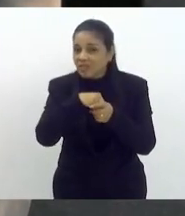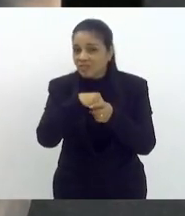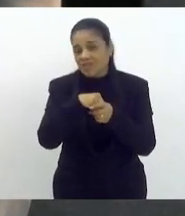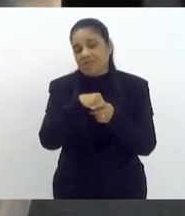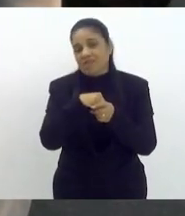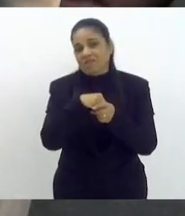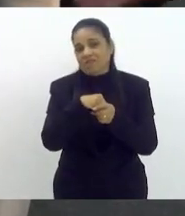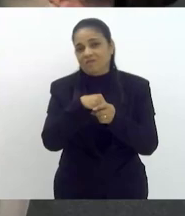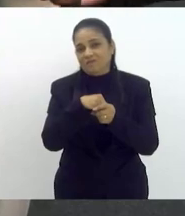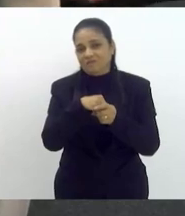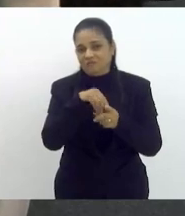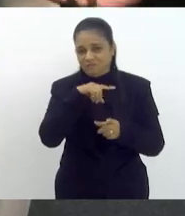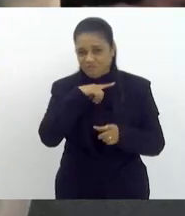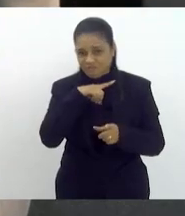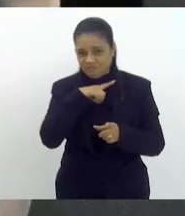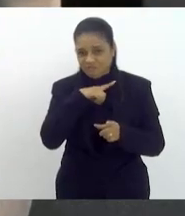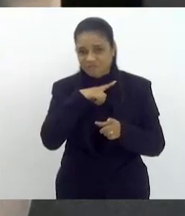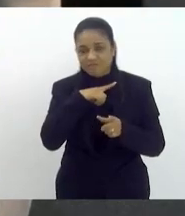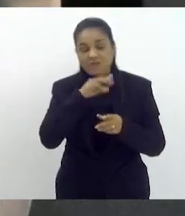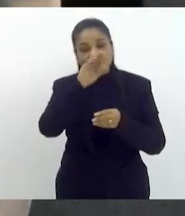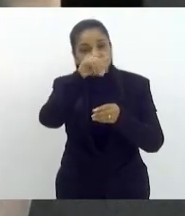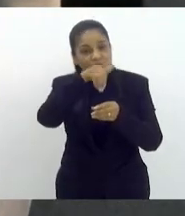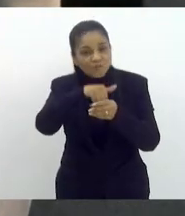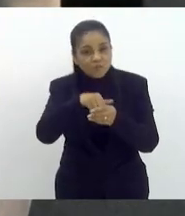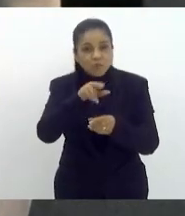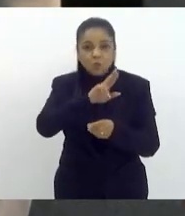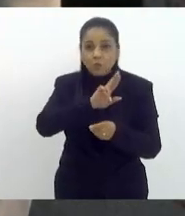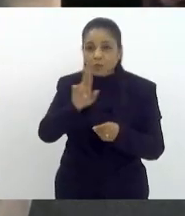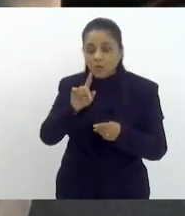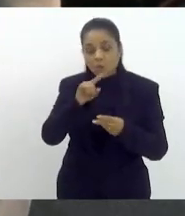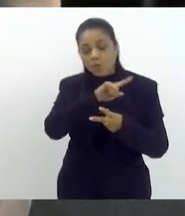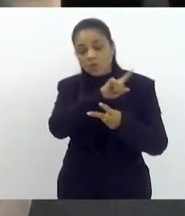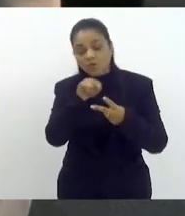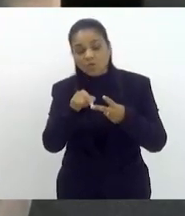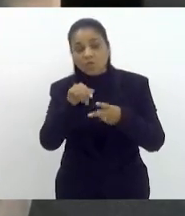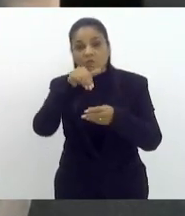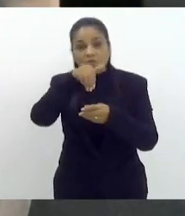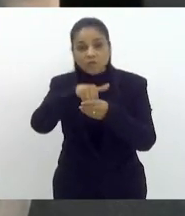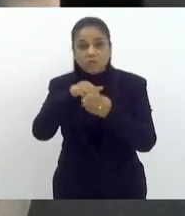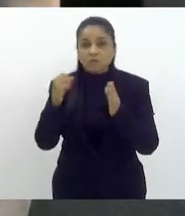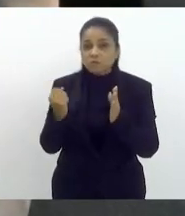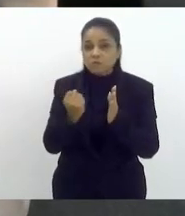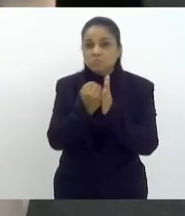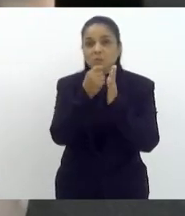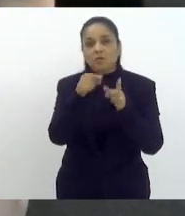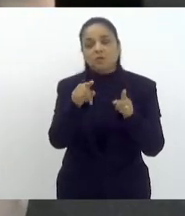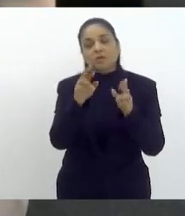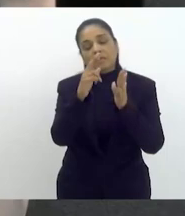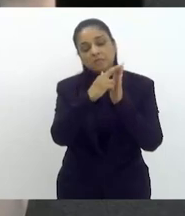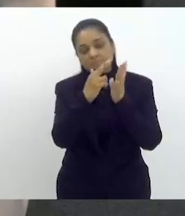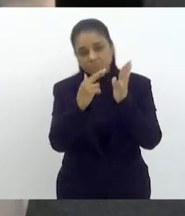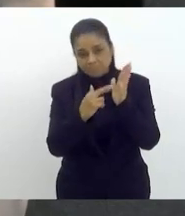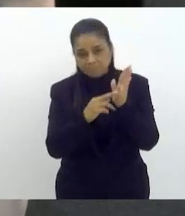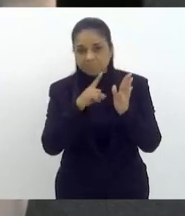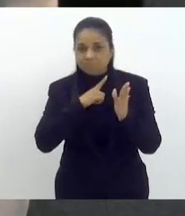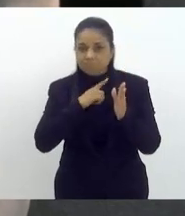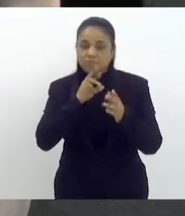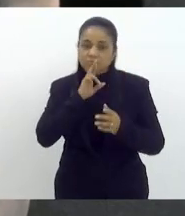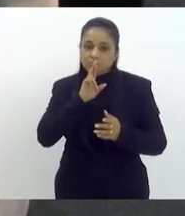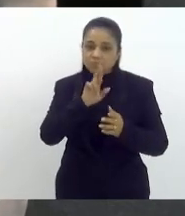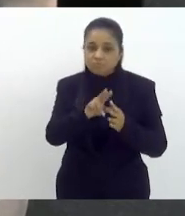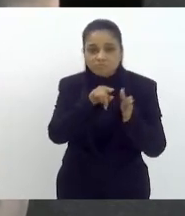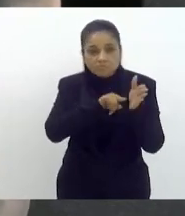a solicitação de verificação para votação nominal votação simbólica e a outra disposição do Regimento que é a verificação do resultado